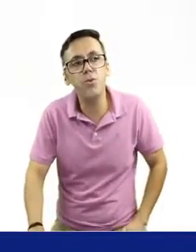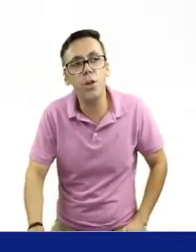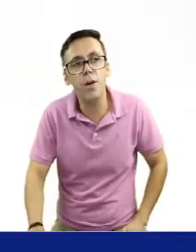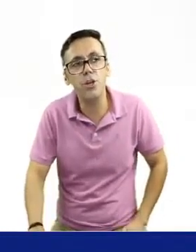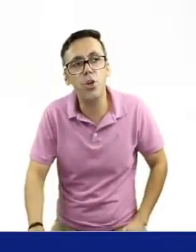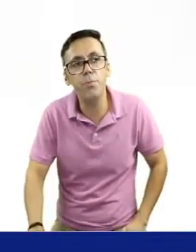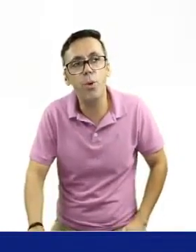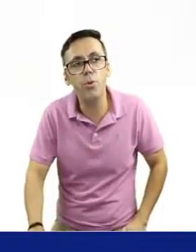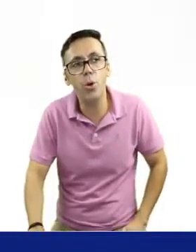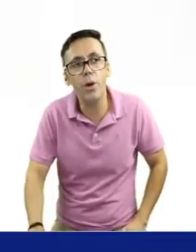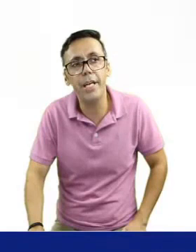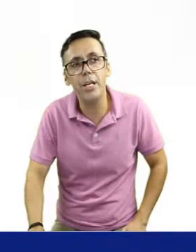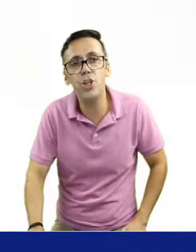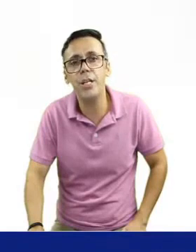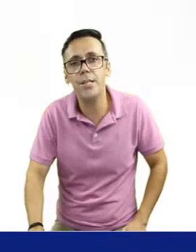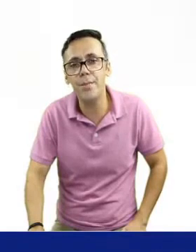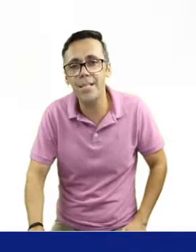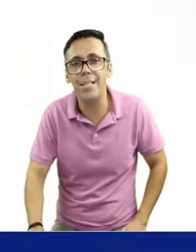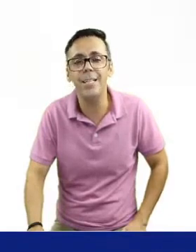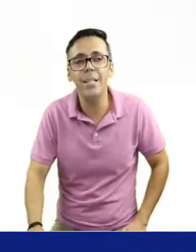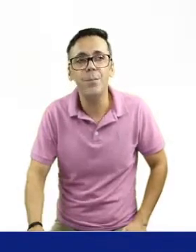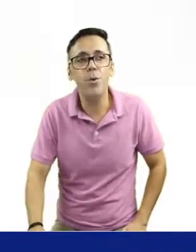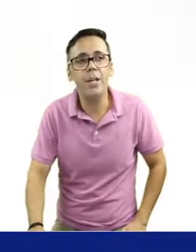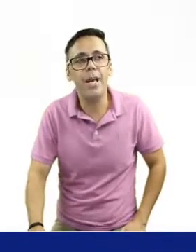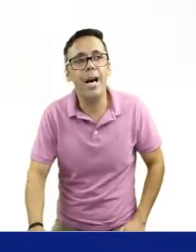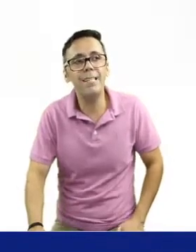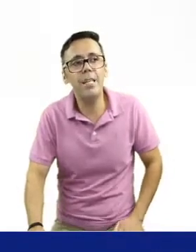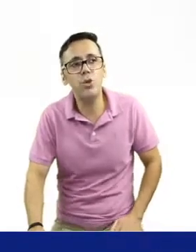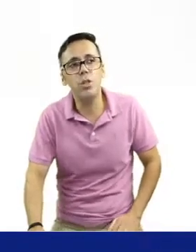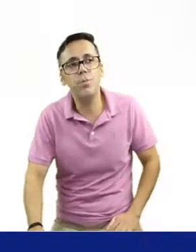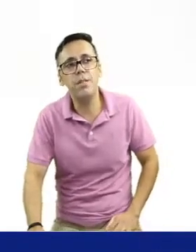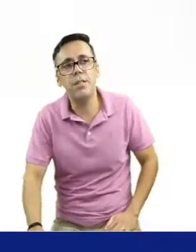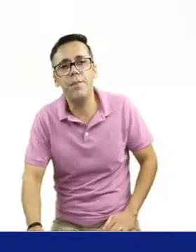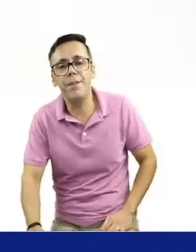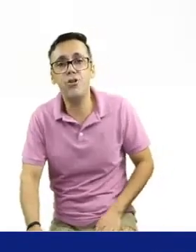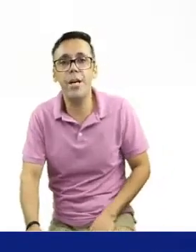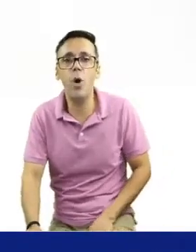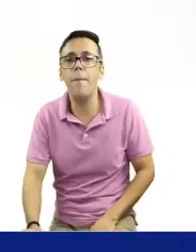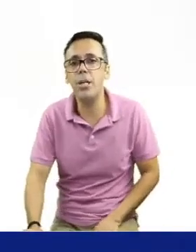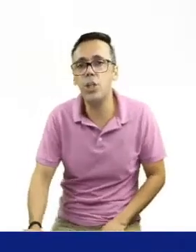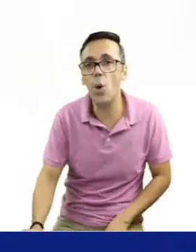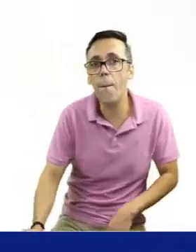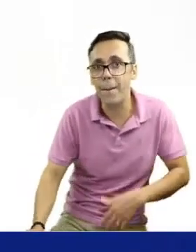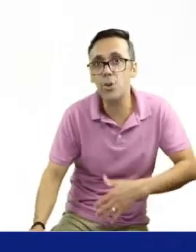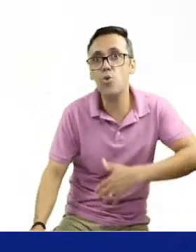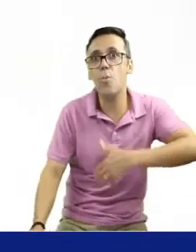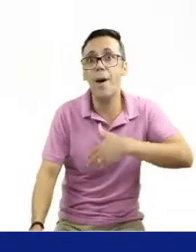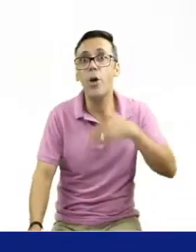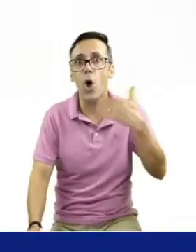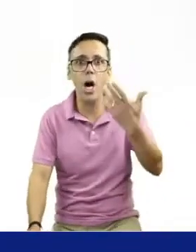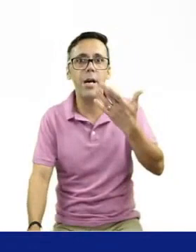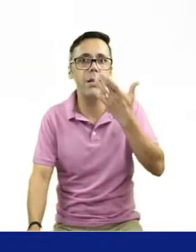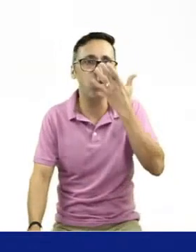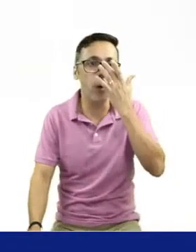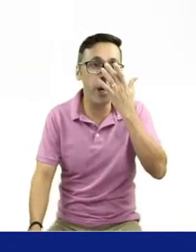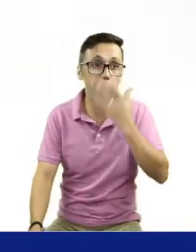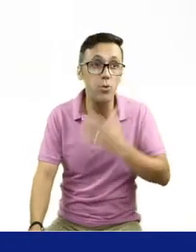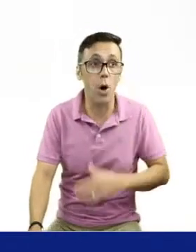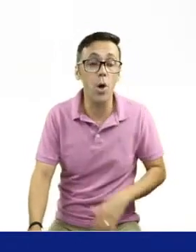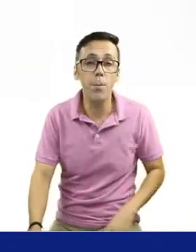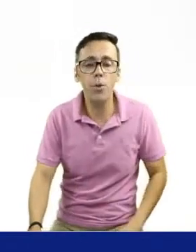mesmo peso que eu achei um pouco incoerente dessa banca porque as questões específicas geralmente tem um peso maior